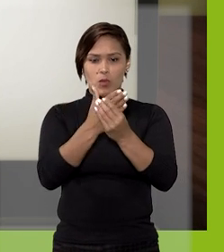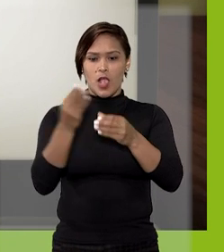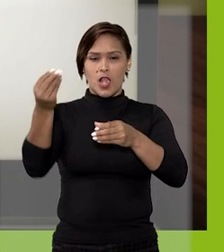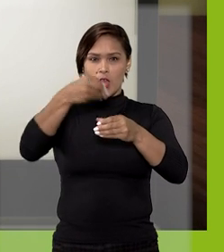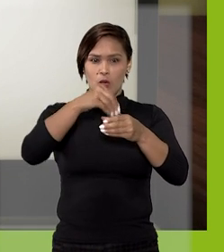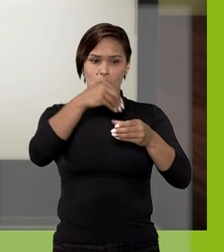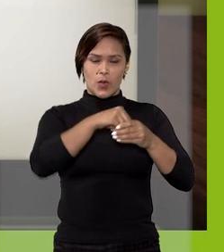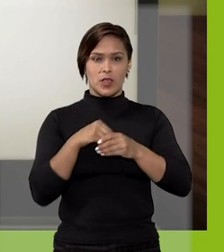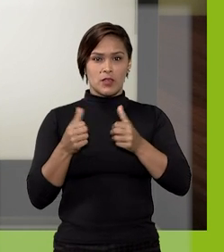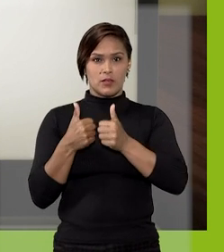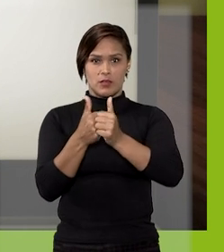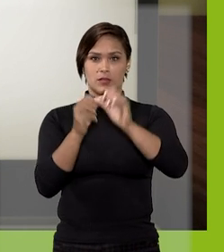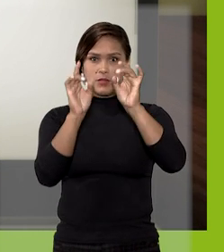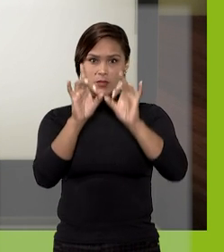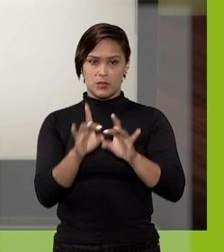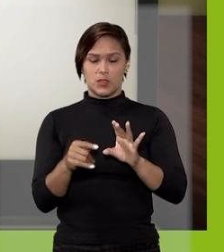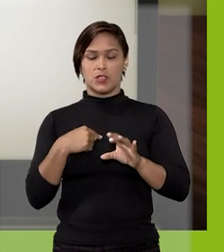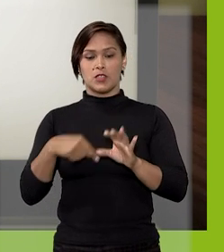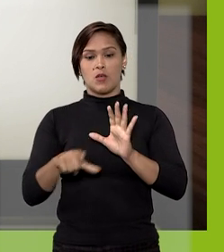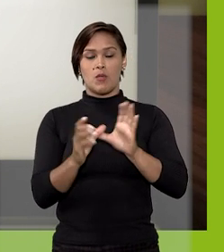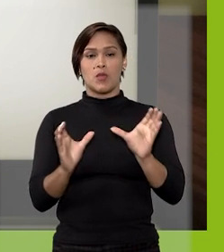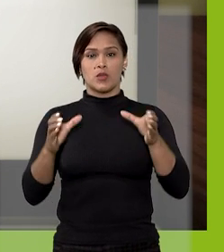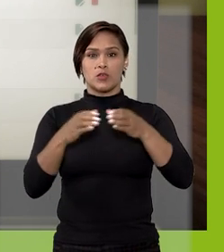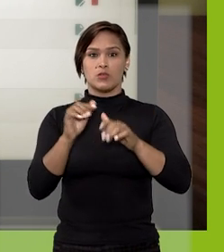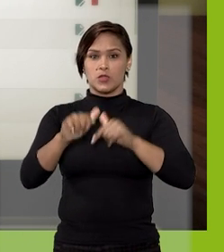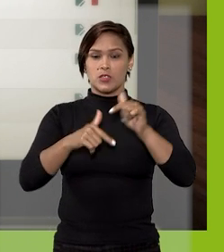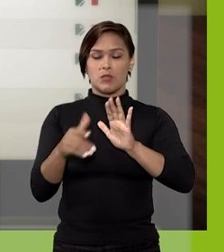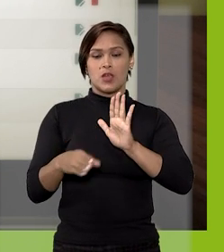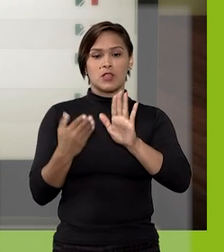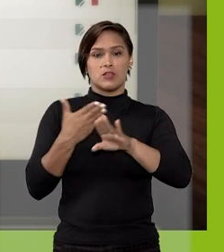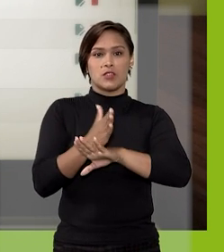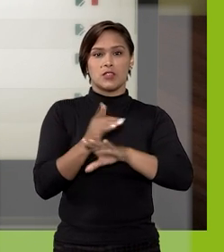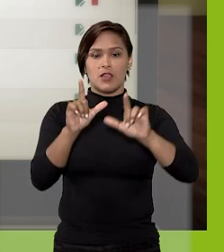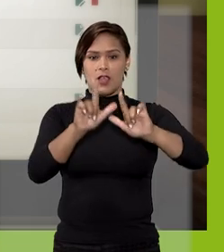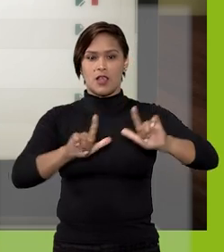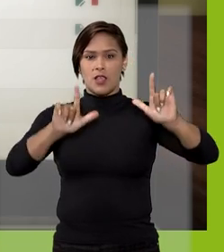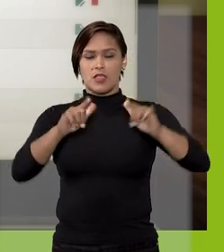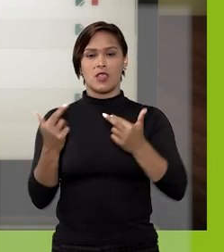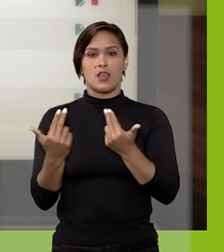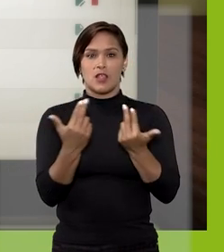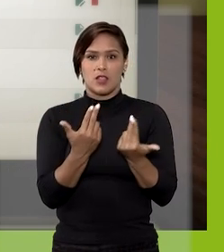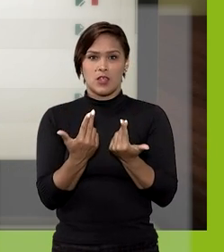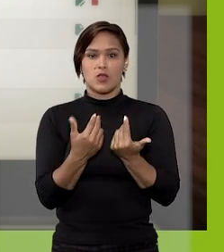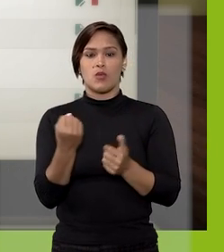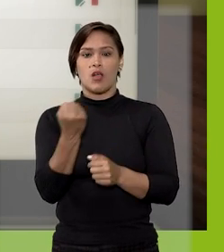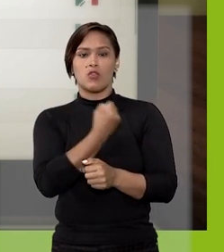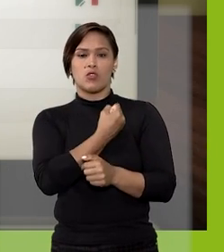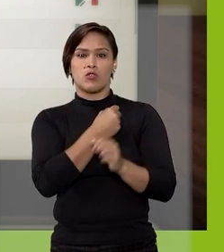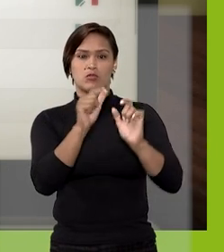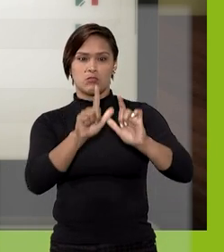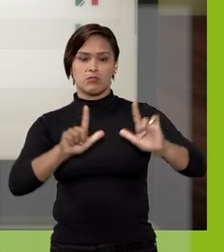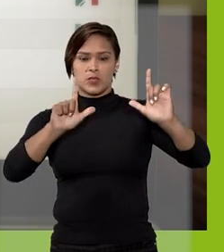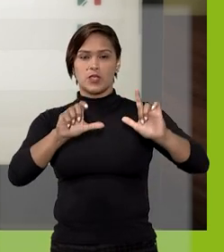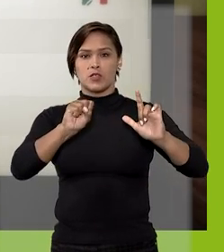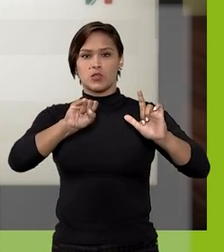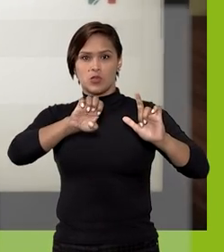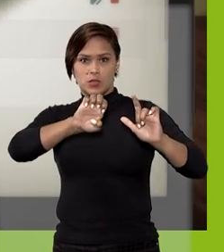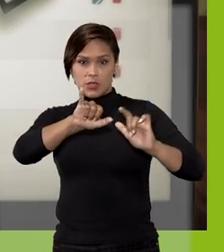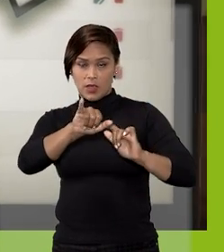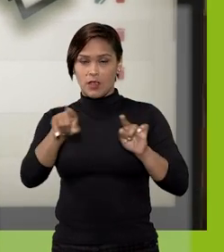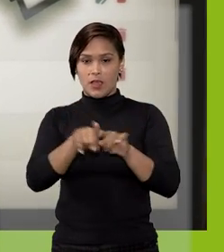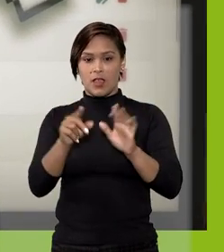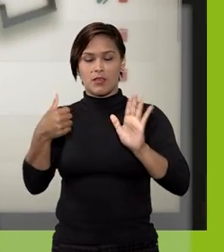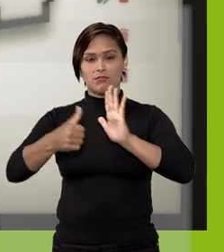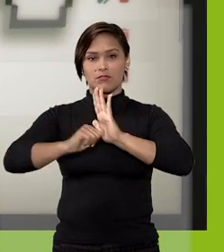processos incluídos em acompanhamento especial pela sua unidade, é só acessar a tela correspondente no menu principal do SEI. Aqui,